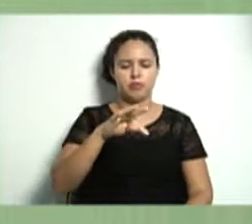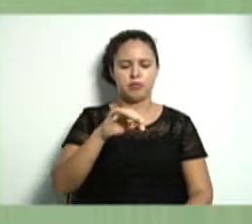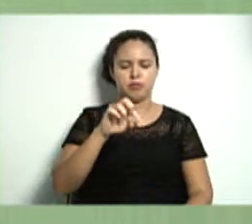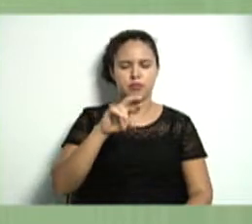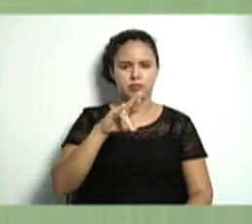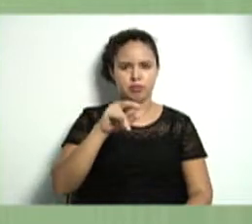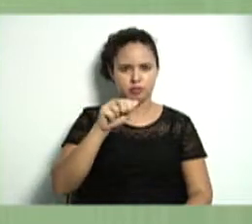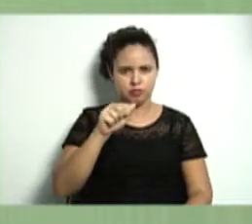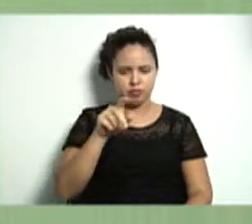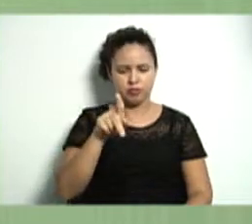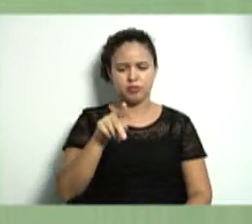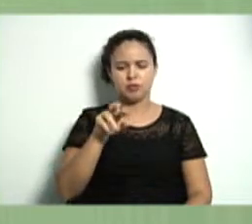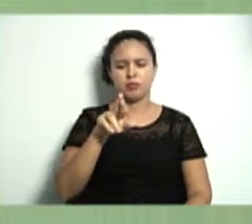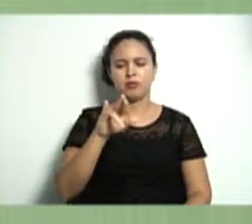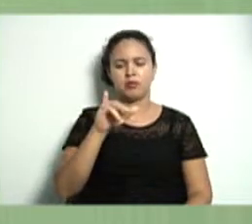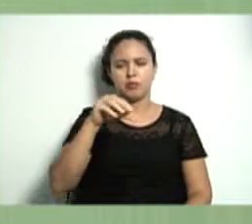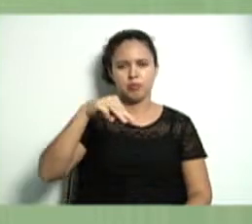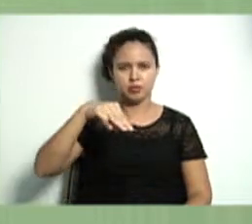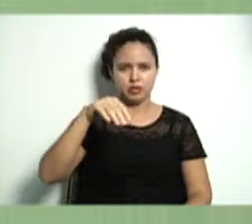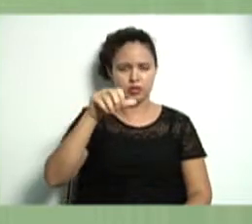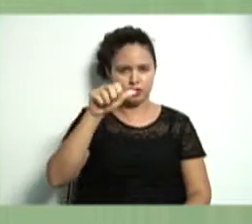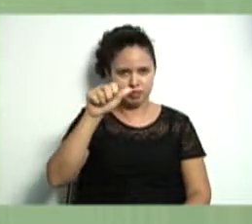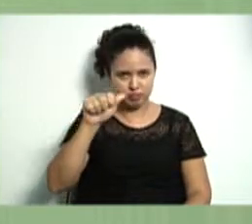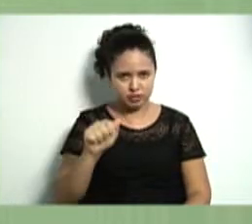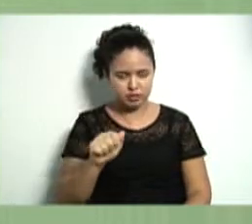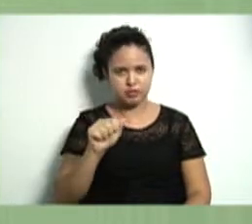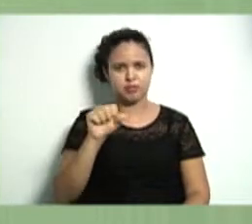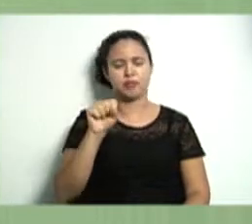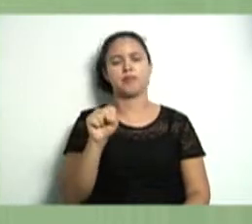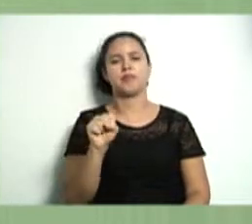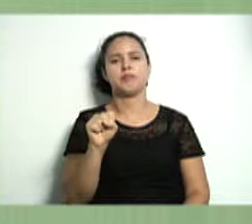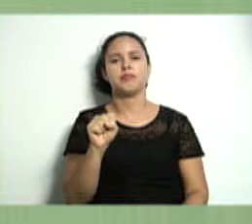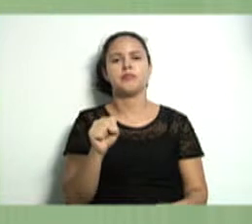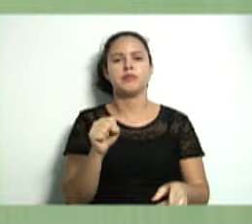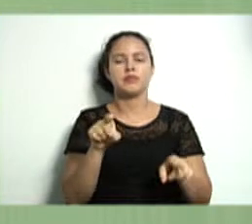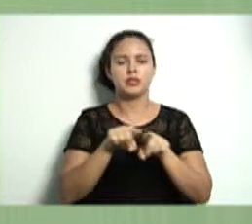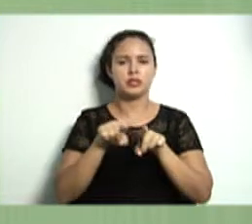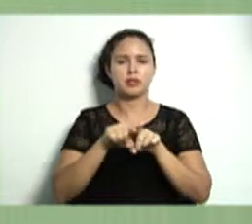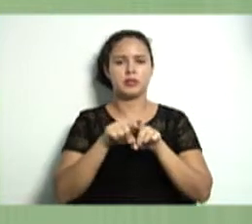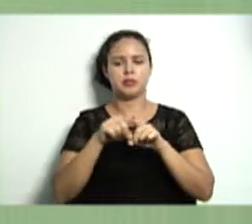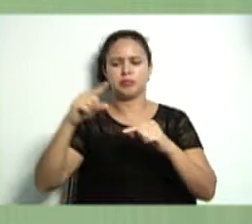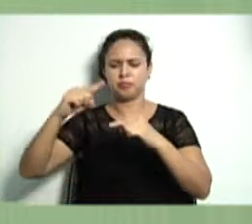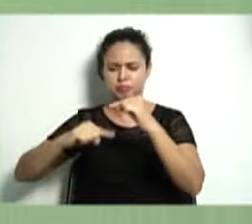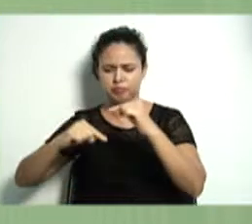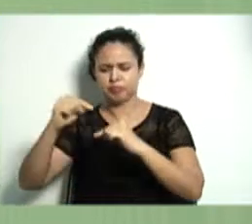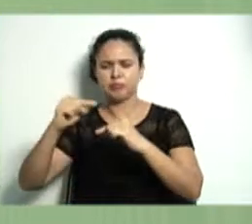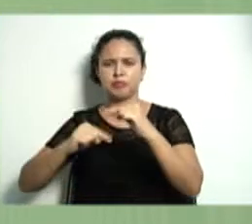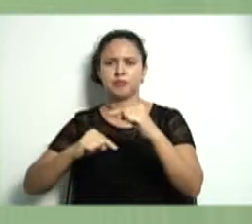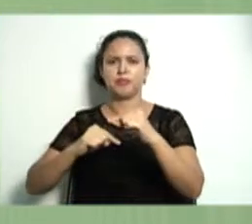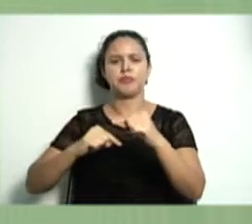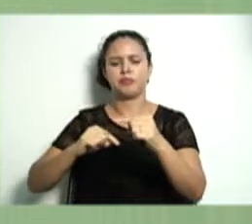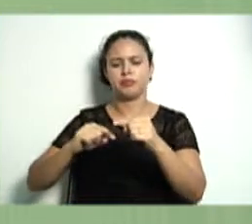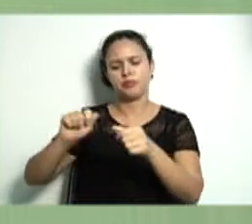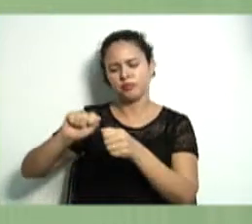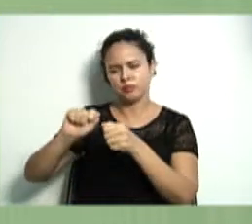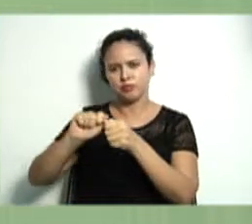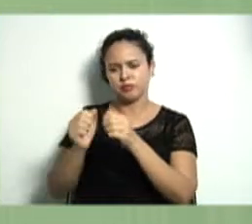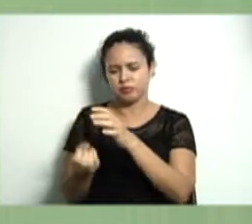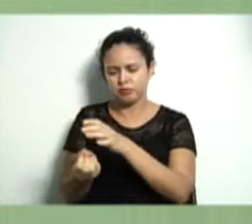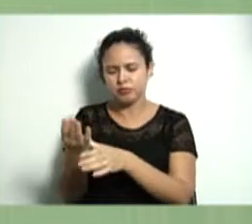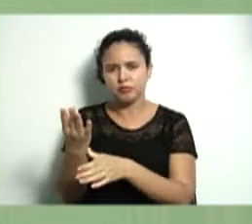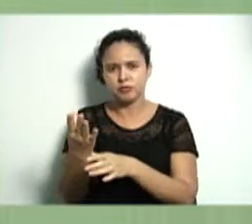recursos naturais, né, que agora a gente chama de matérias-primas, e os instrumentos de produção dá origem